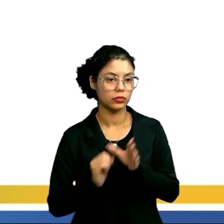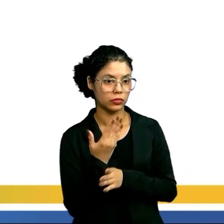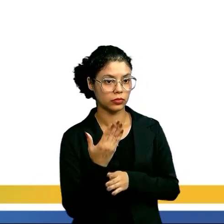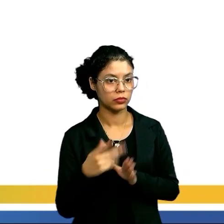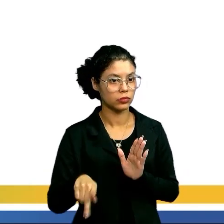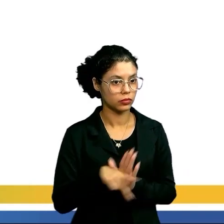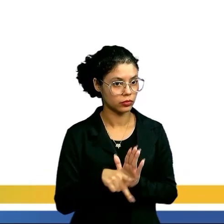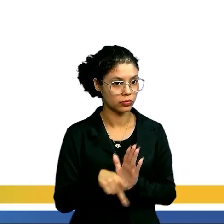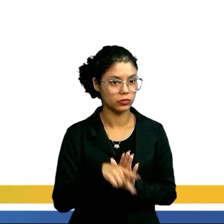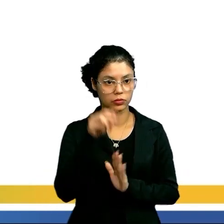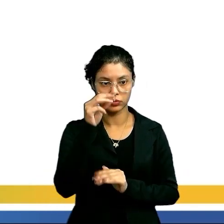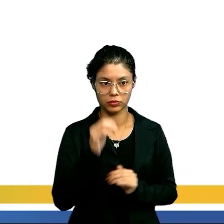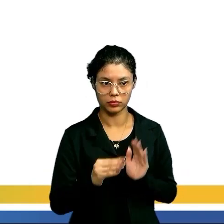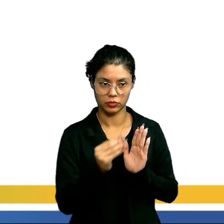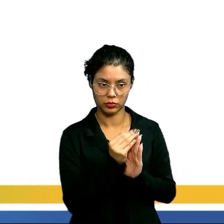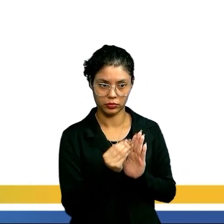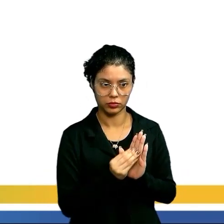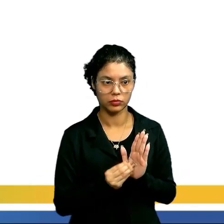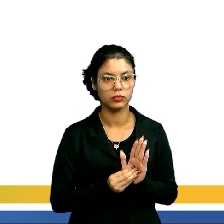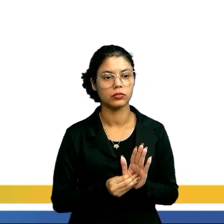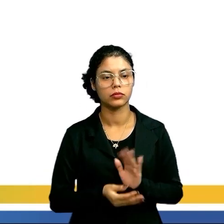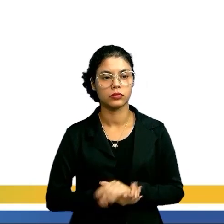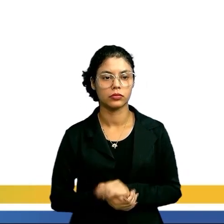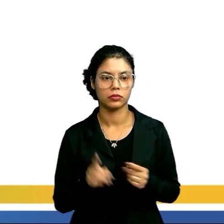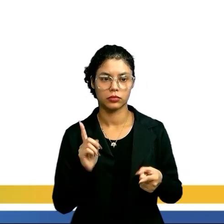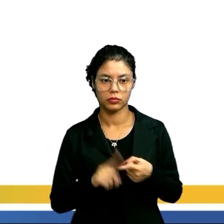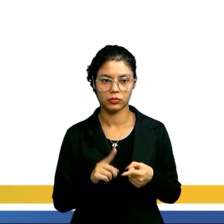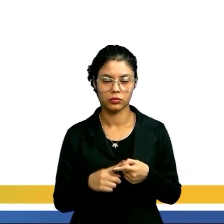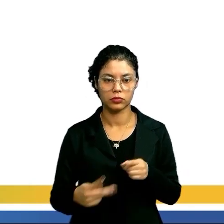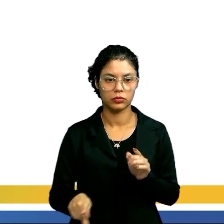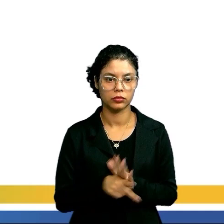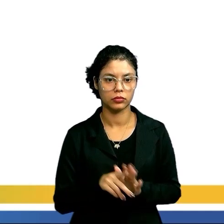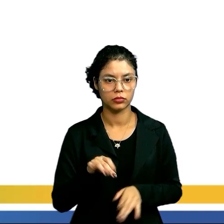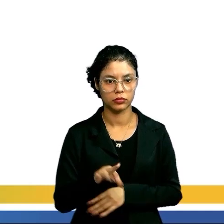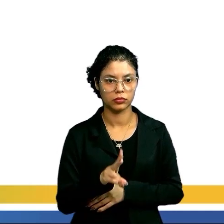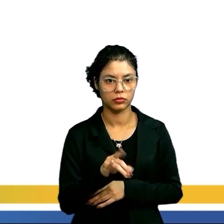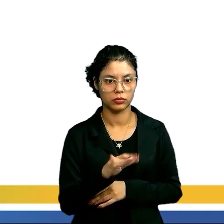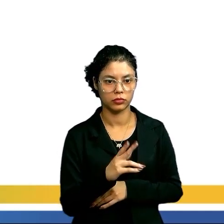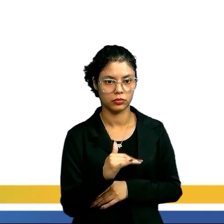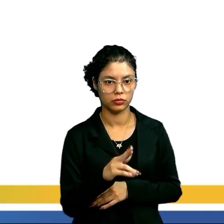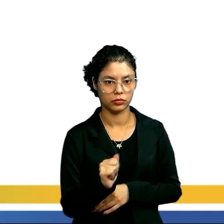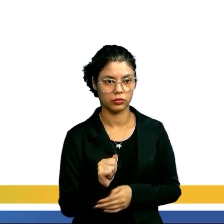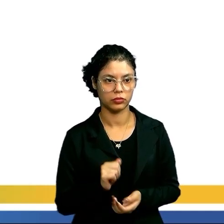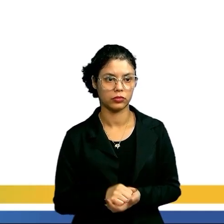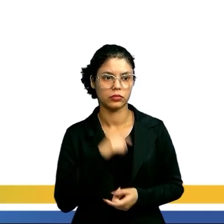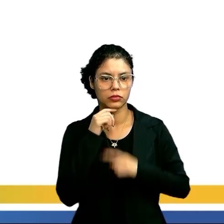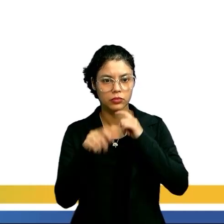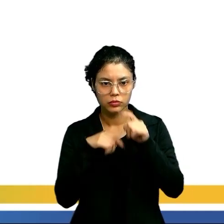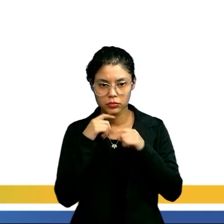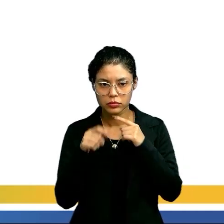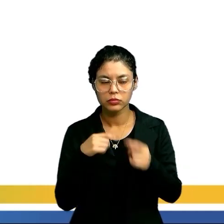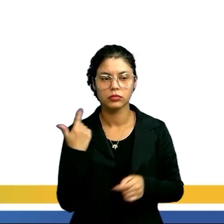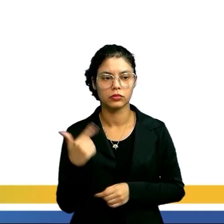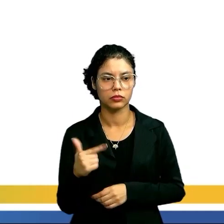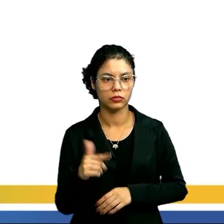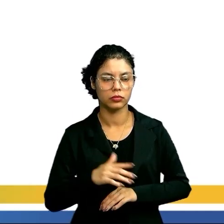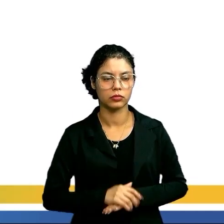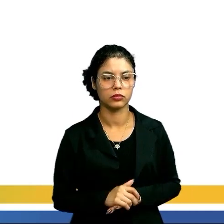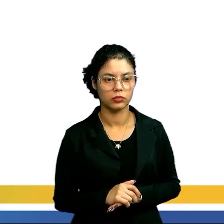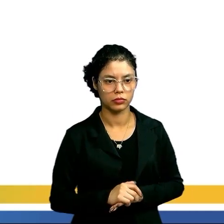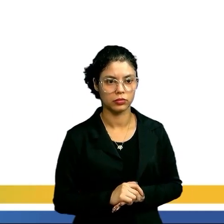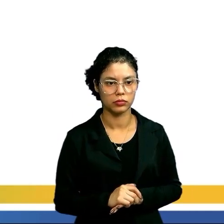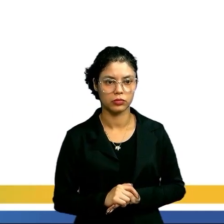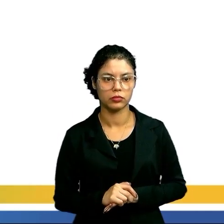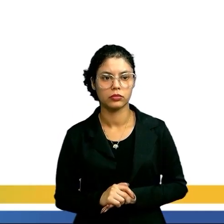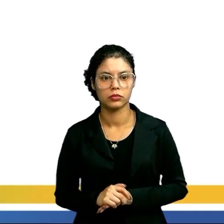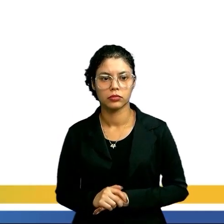cria para si modelos, é porque quer tornar-se majoritária. E, sem dúvida, isto